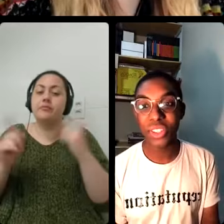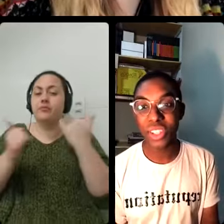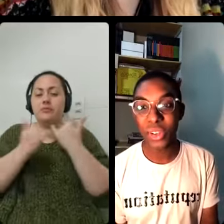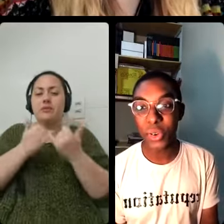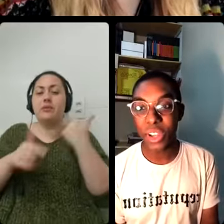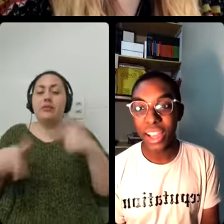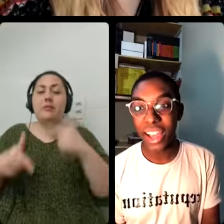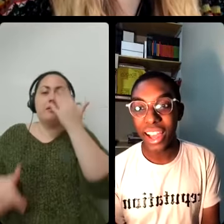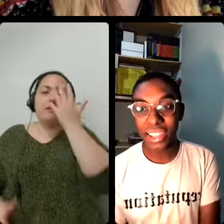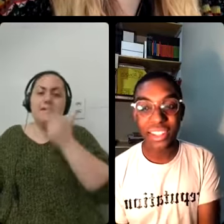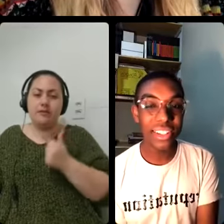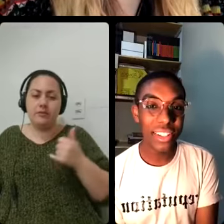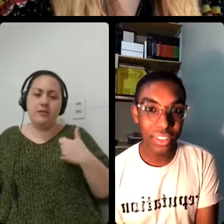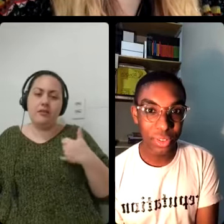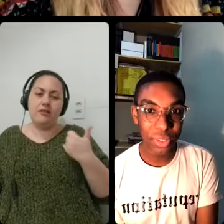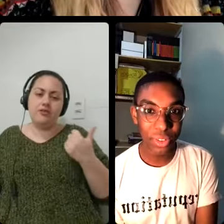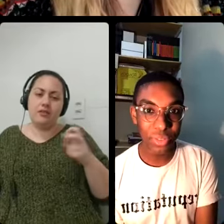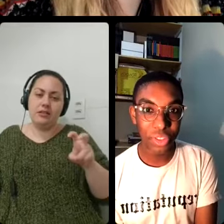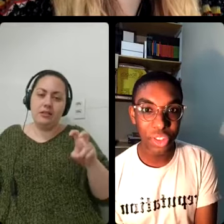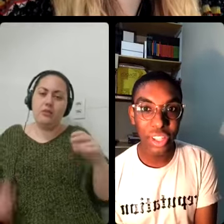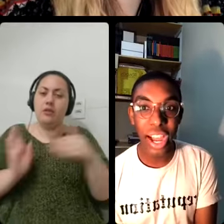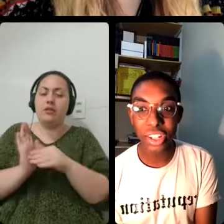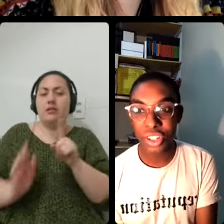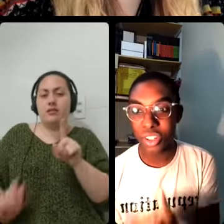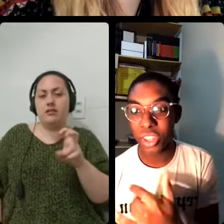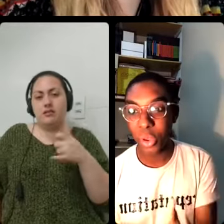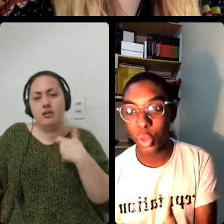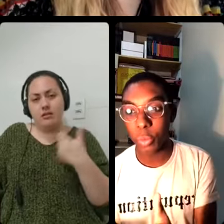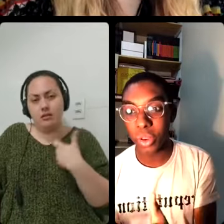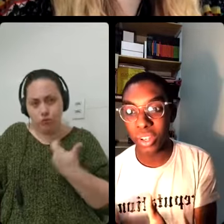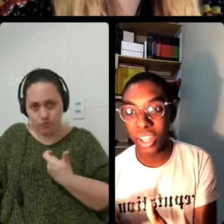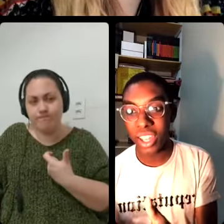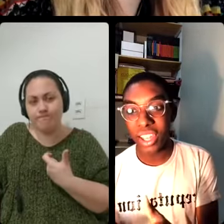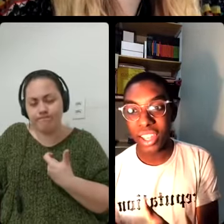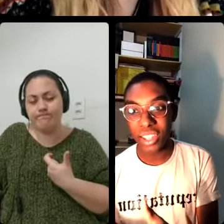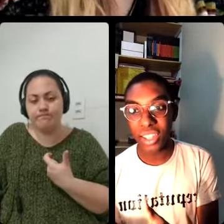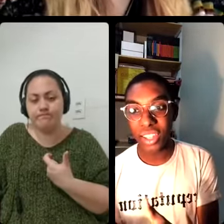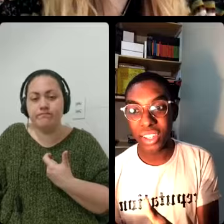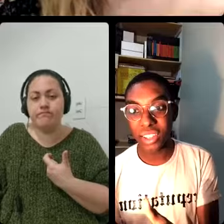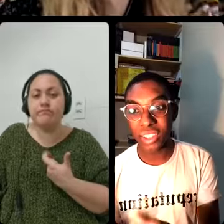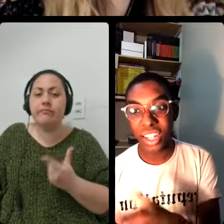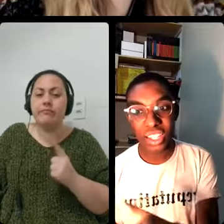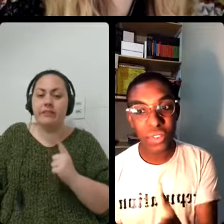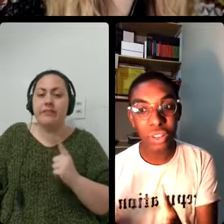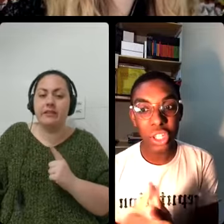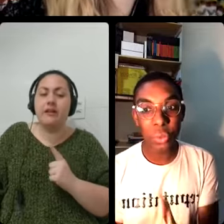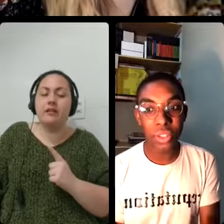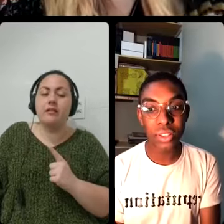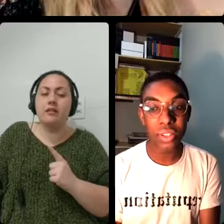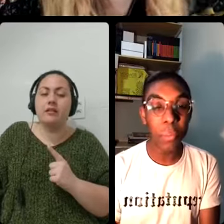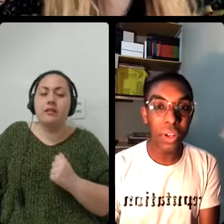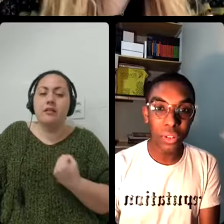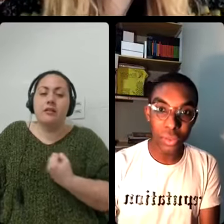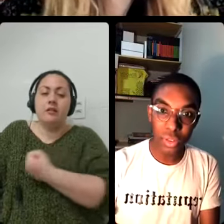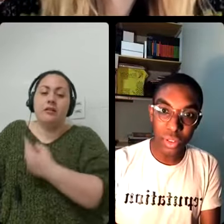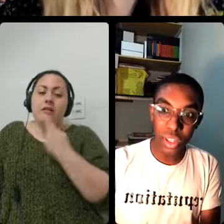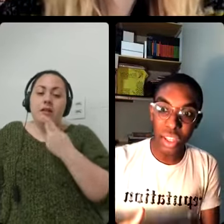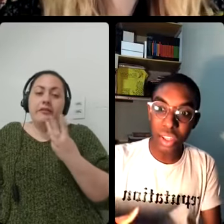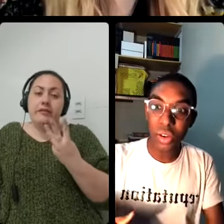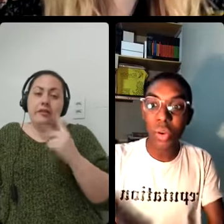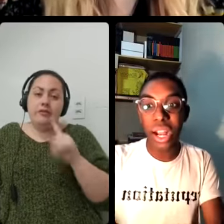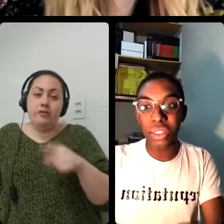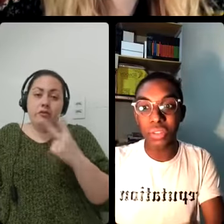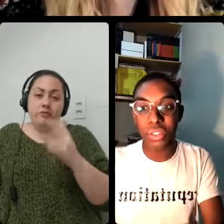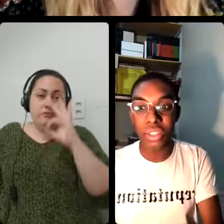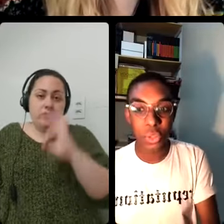Pessoas de 5 a 15 anos de idade, a gente tem um número ali em que 3,2% são brancos